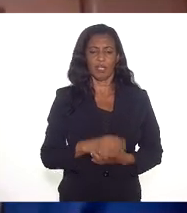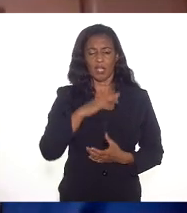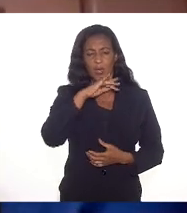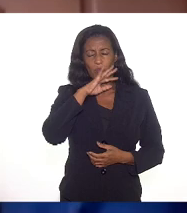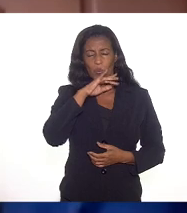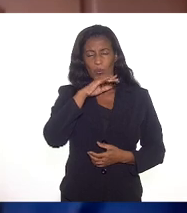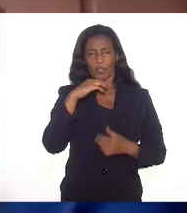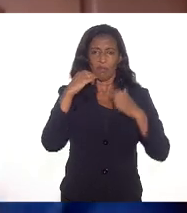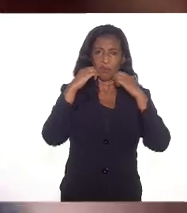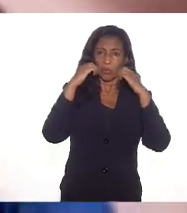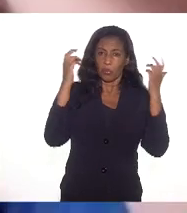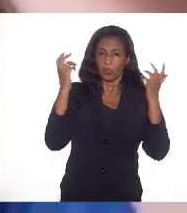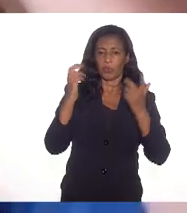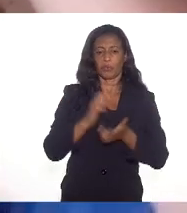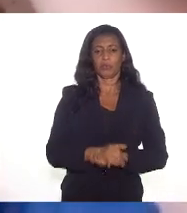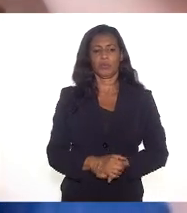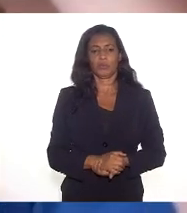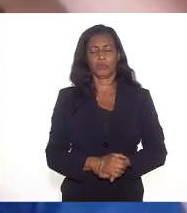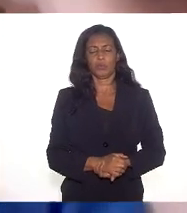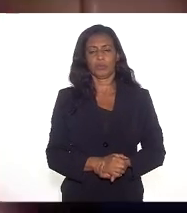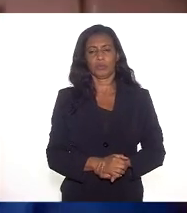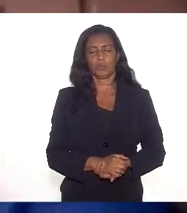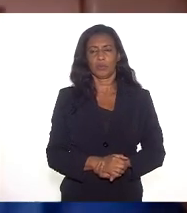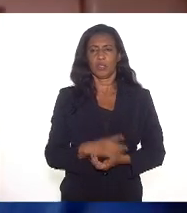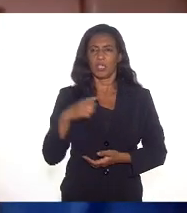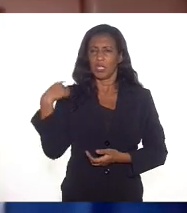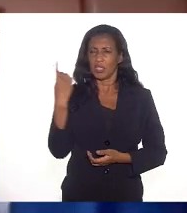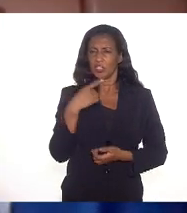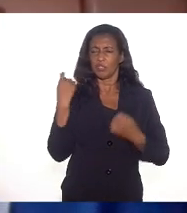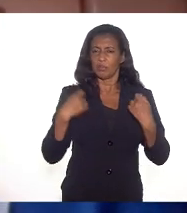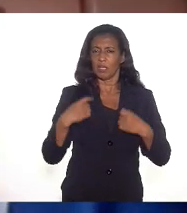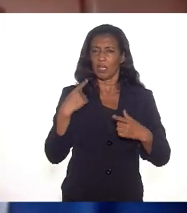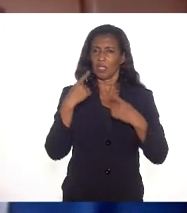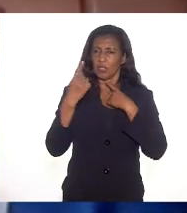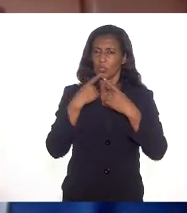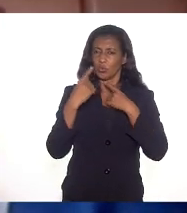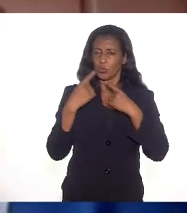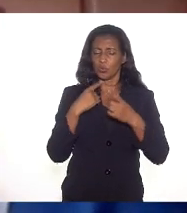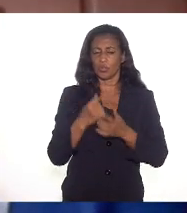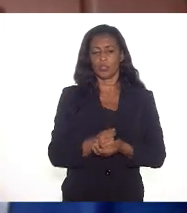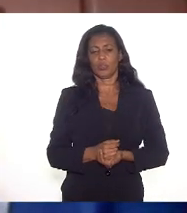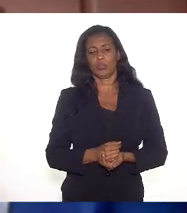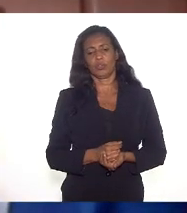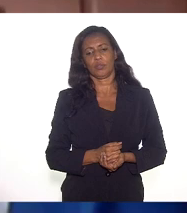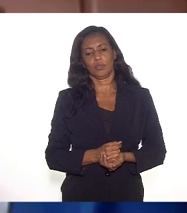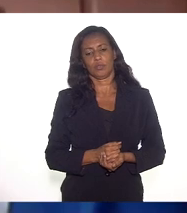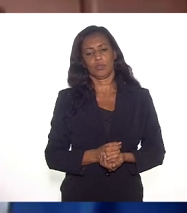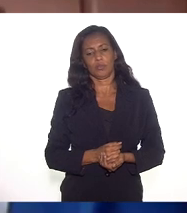ruim, é vergonhoso. E a gente deveria aqui estar discutindo